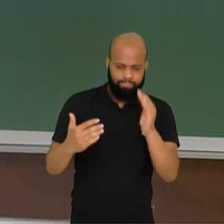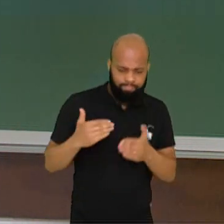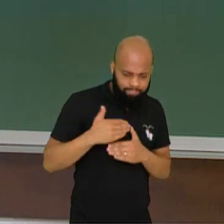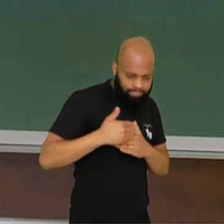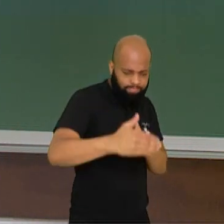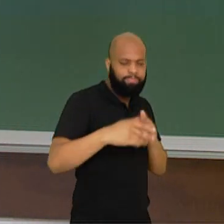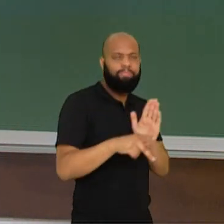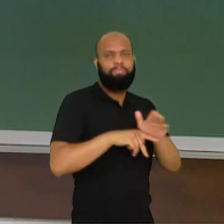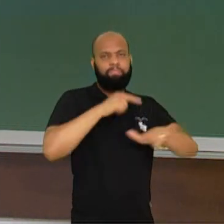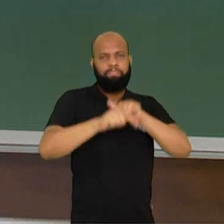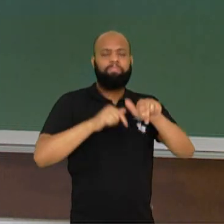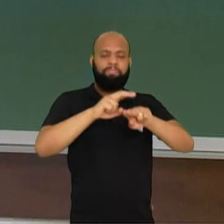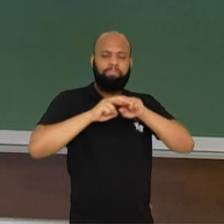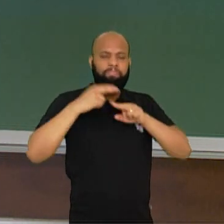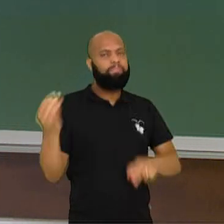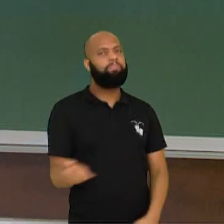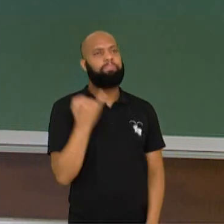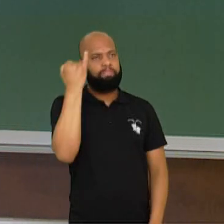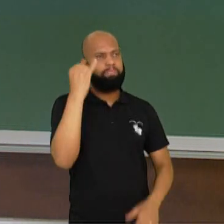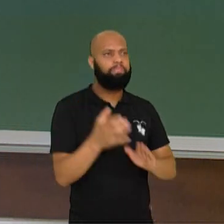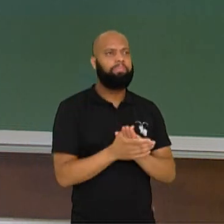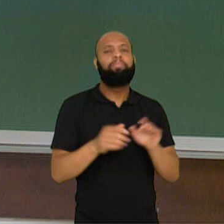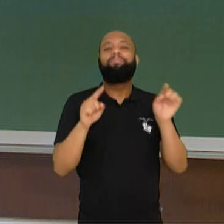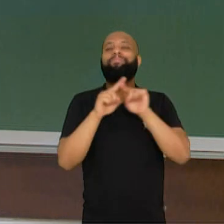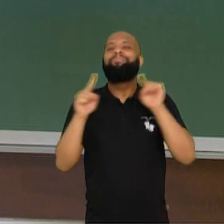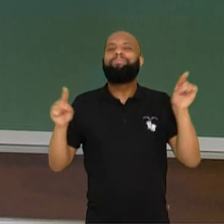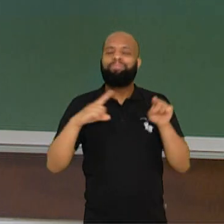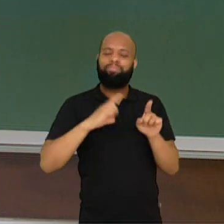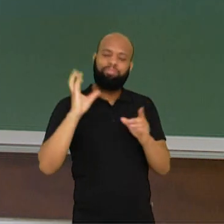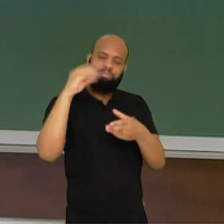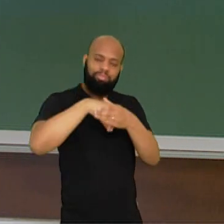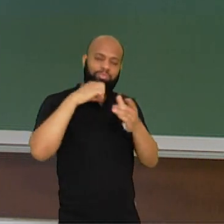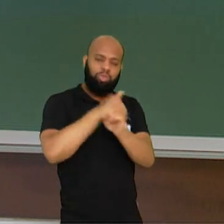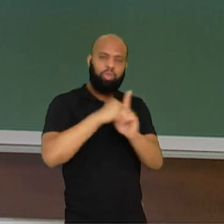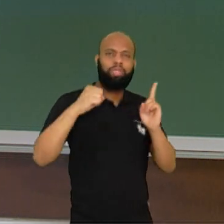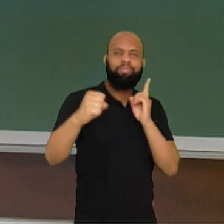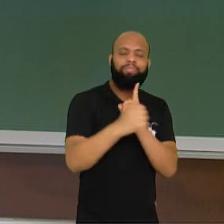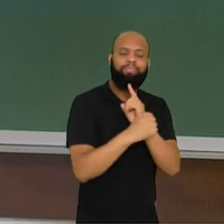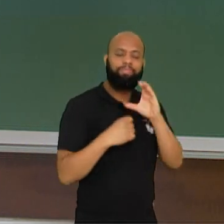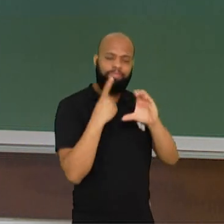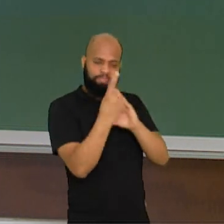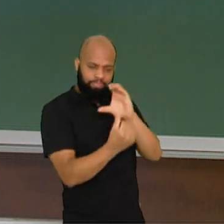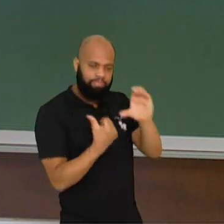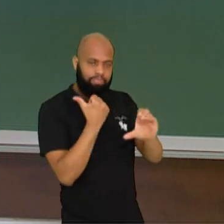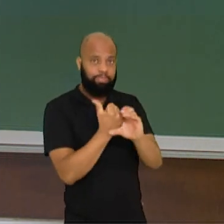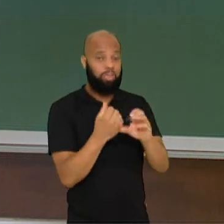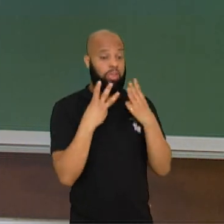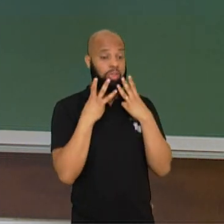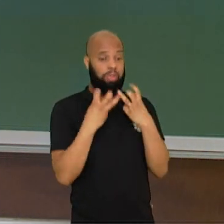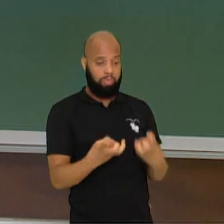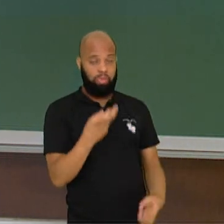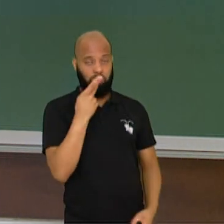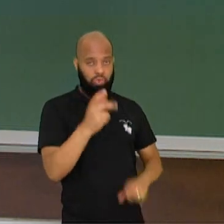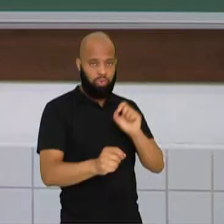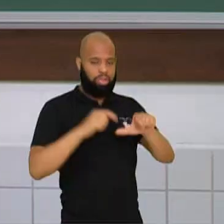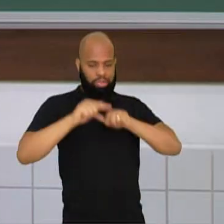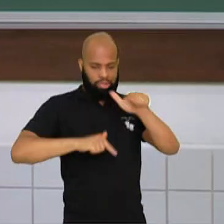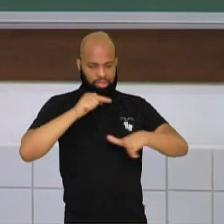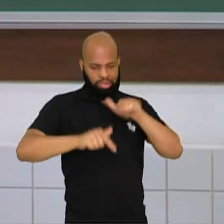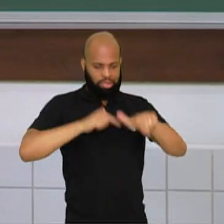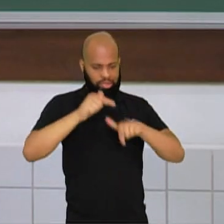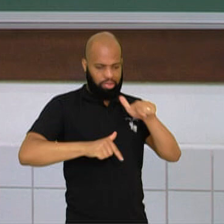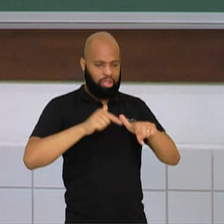trabalho. Justamente por isso ela é tão importante. Porém, na sociedade capitalista, de acordo com Marx, o trabalho é um